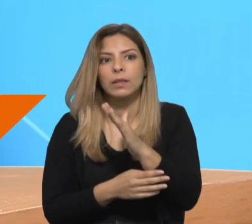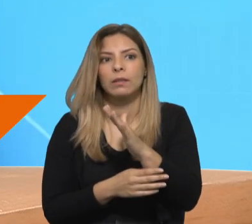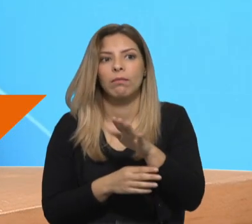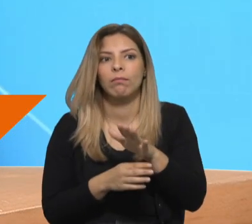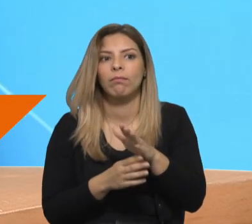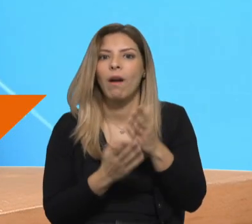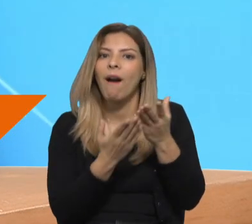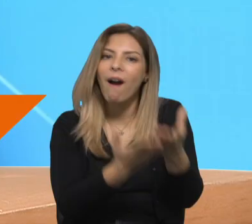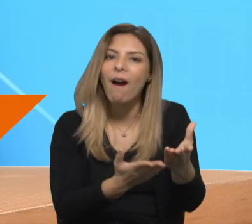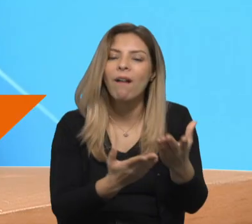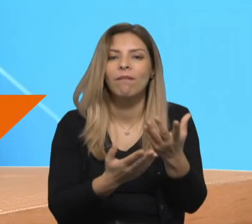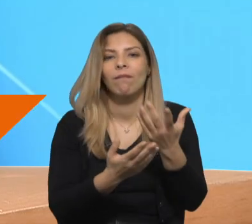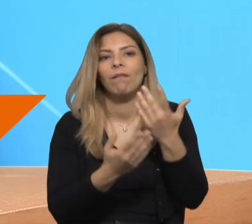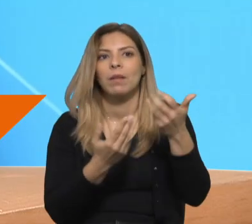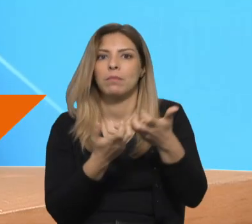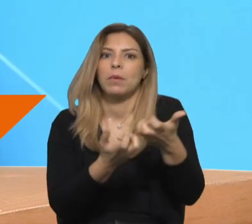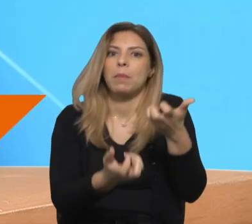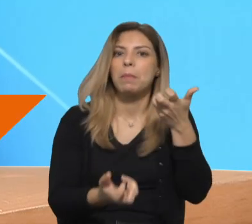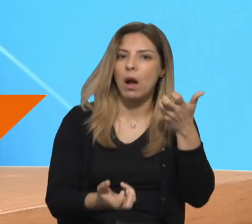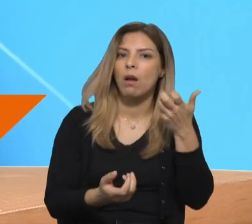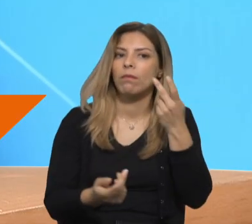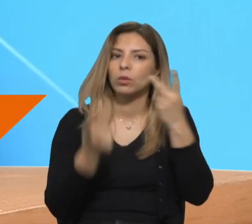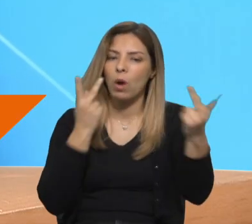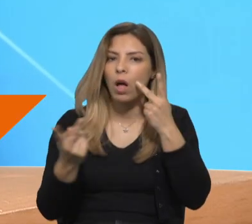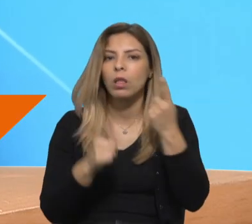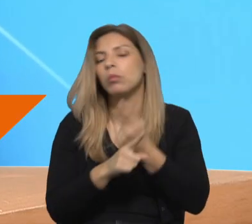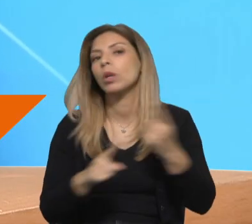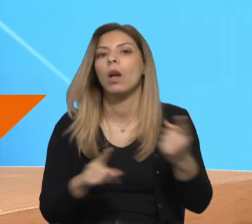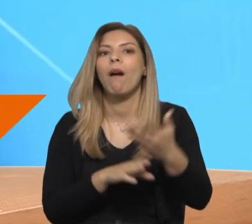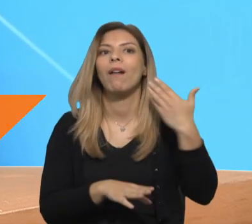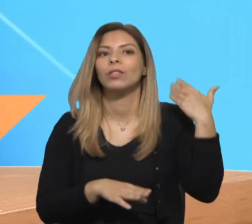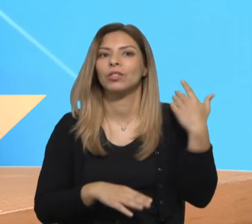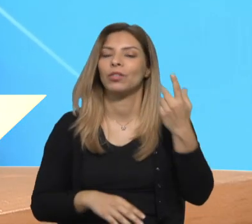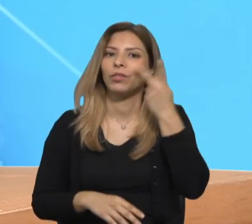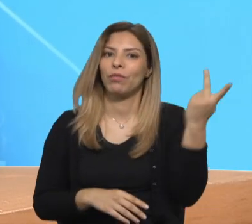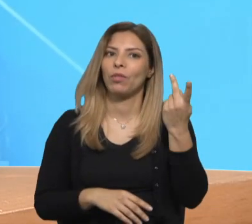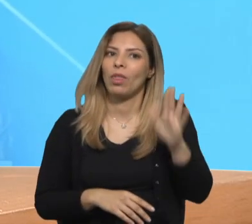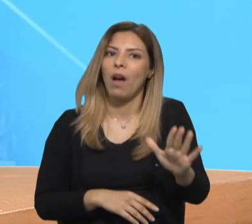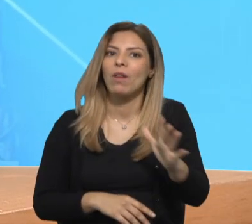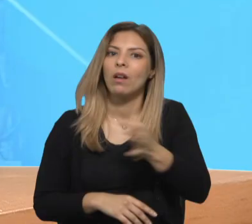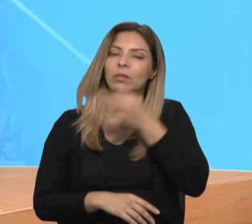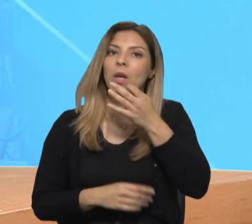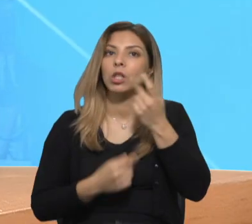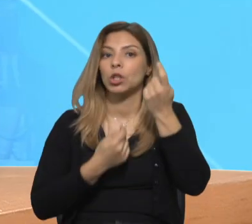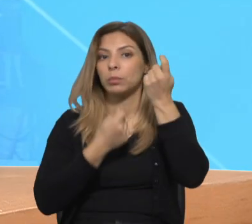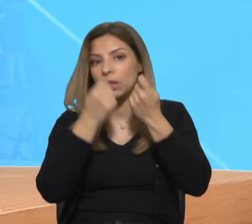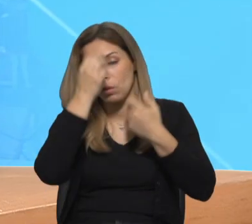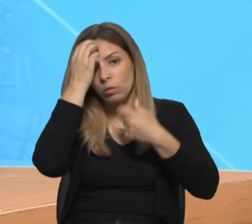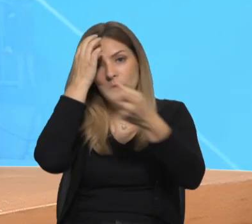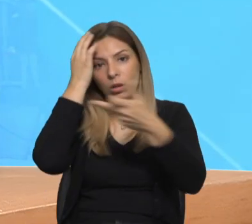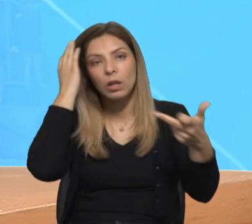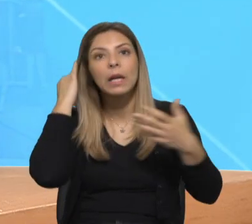do que o que falava enquanto estava vivo. E só a expressão dele quer ficar